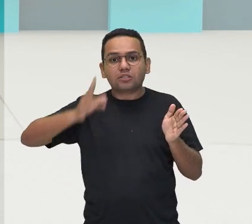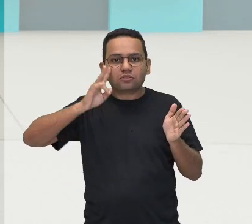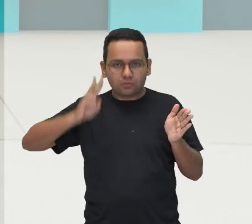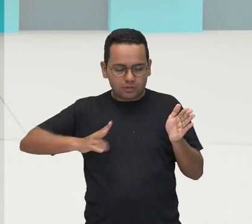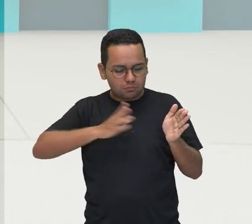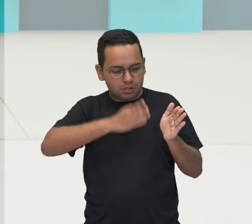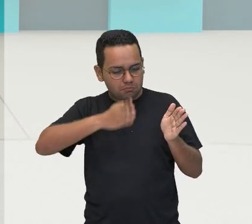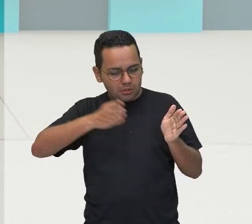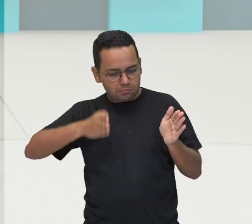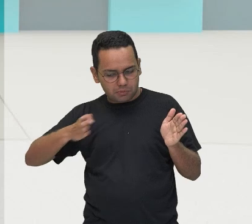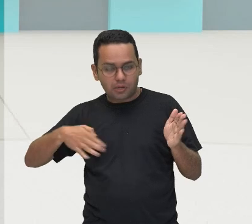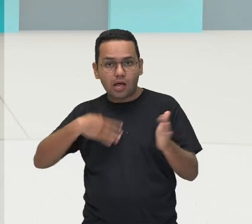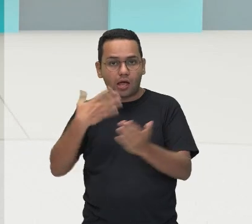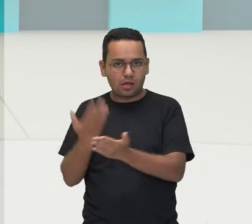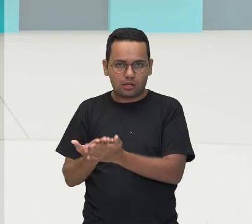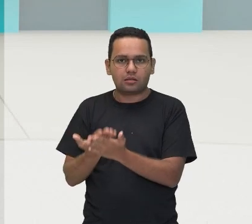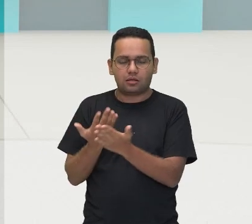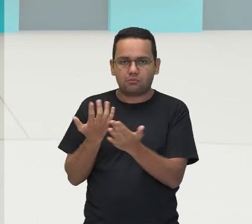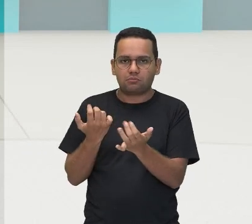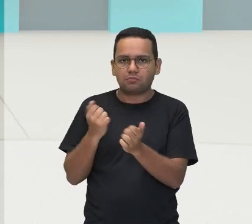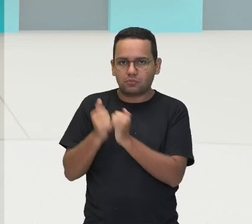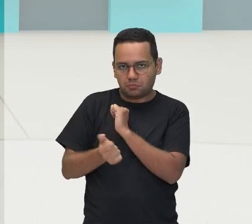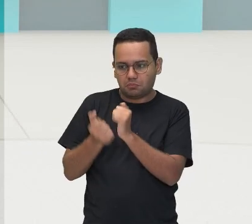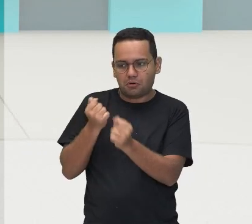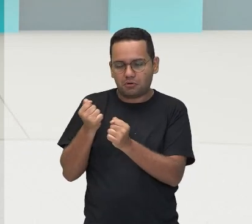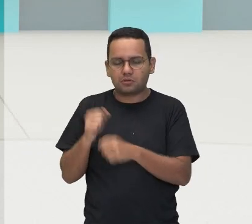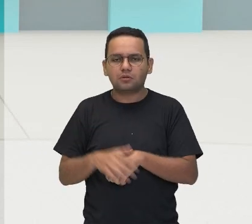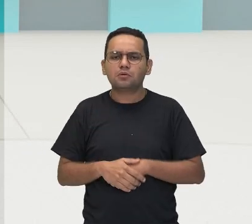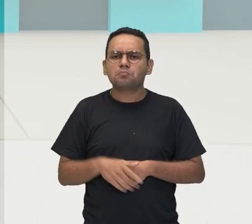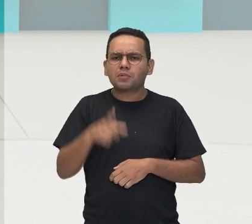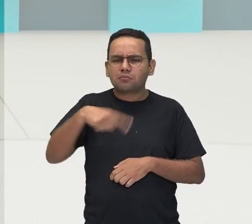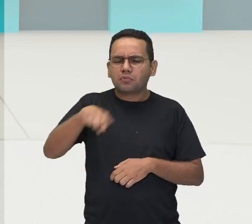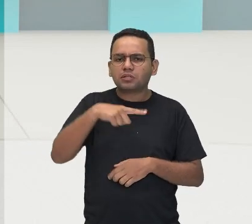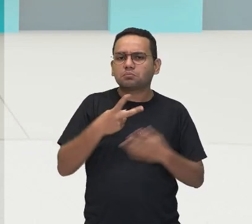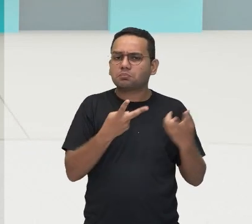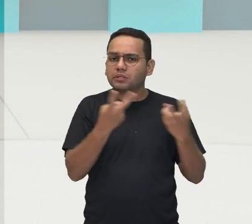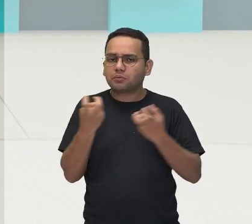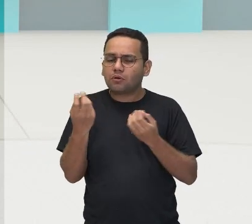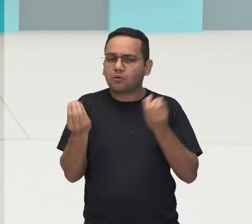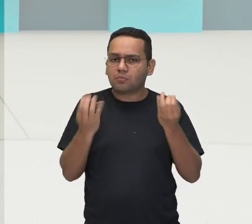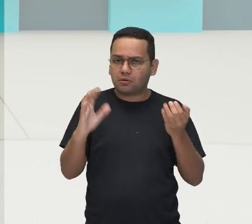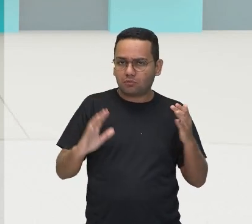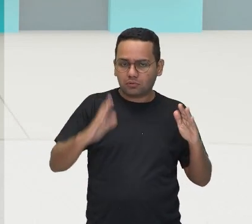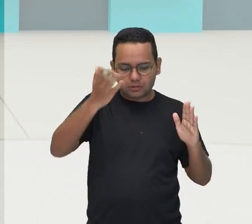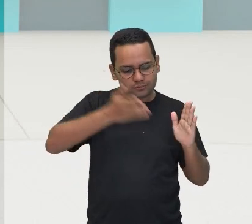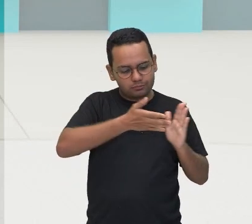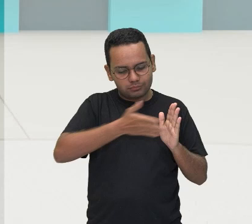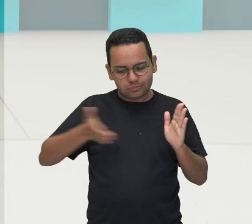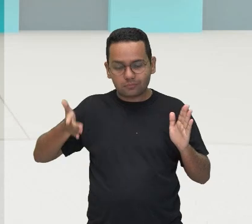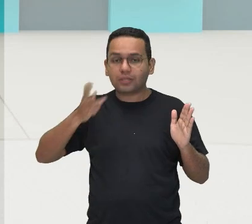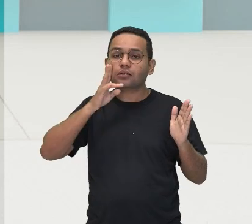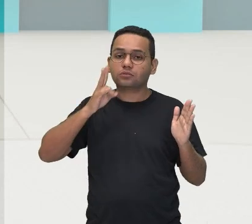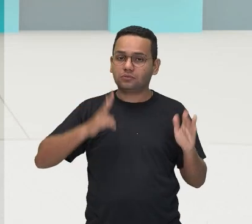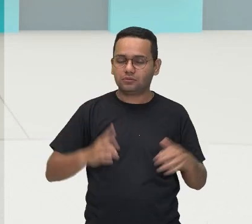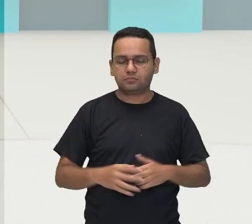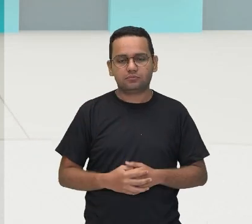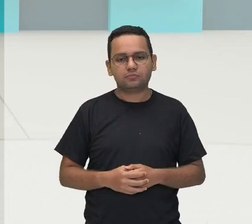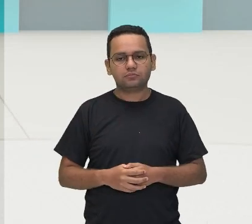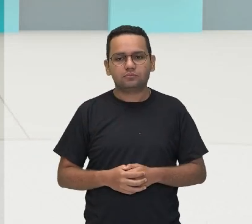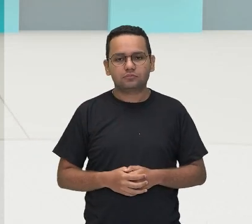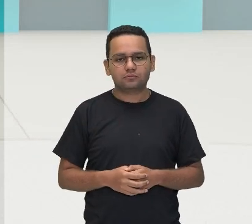que a luta esteve inserida em diferentes eras, em diferentes épocas da nossa história. Mas antes disso, a gente precisa